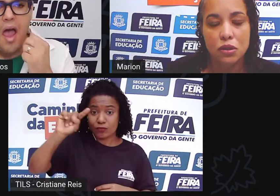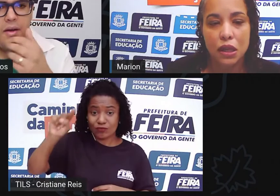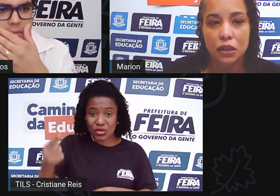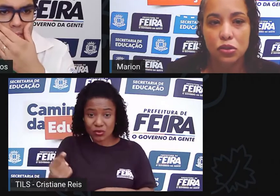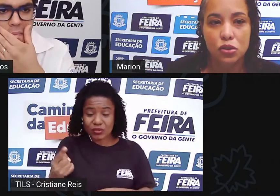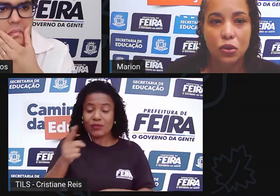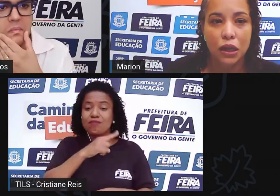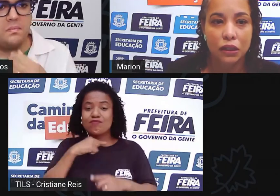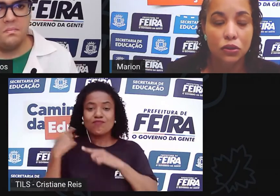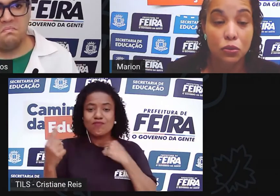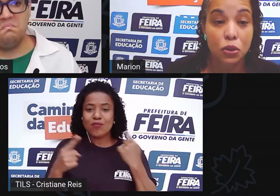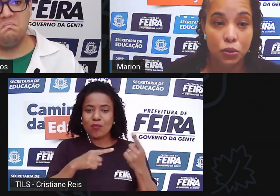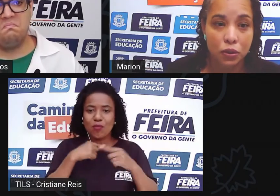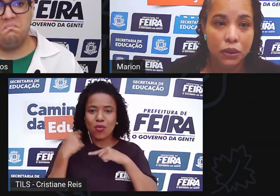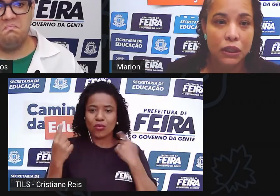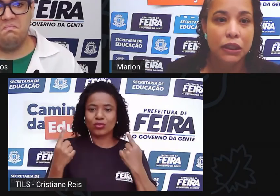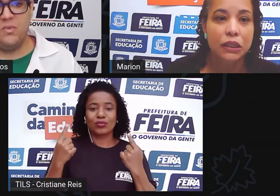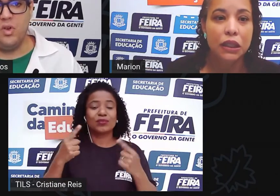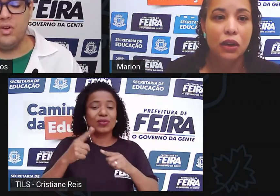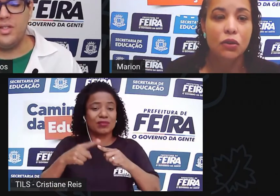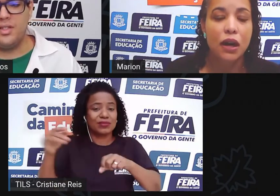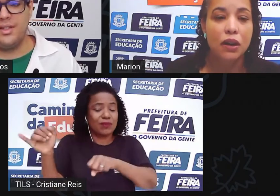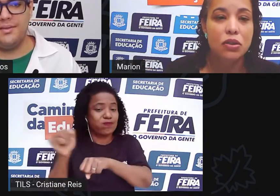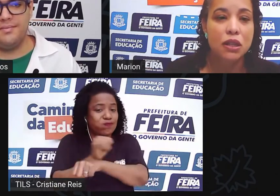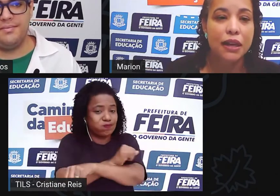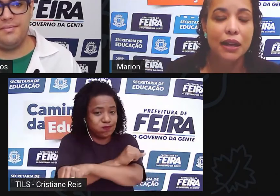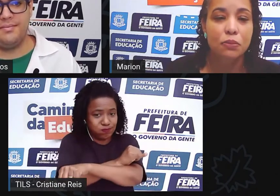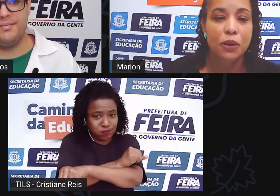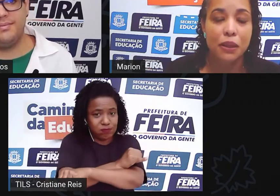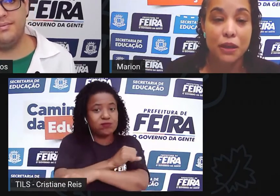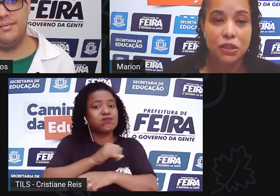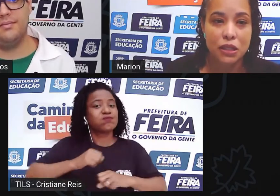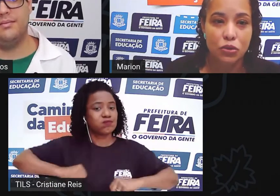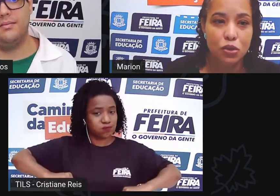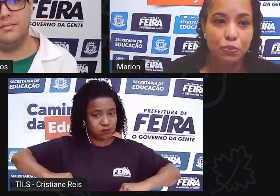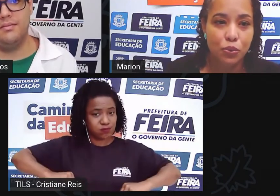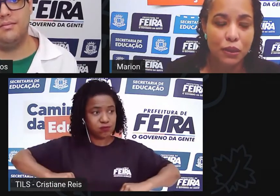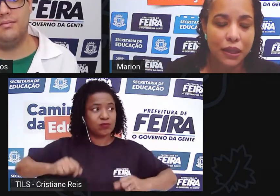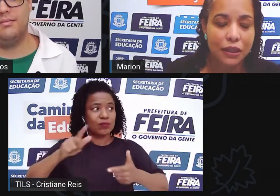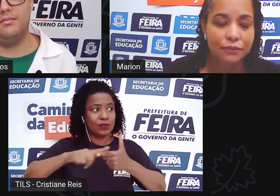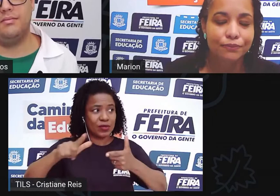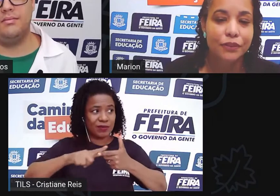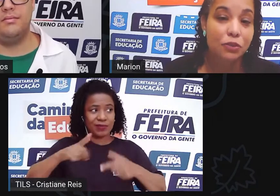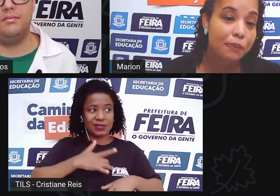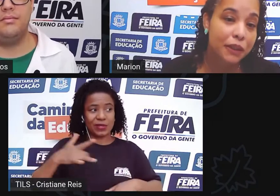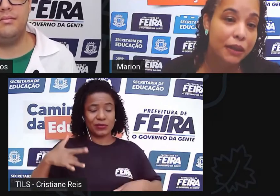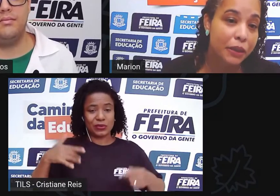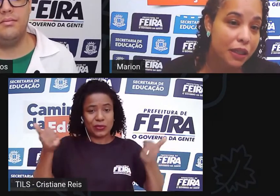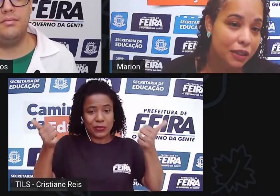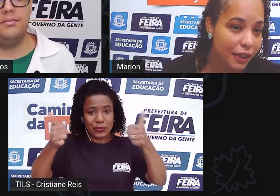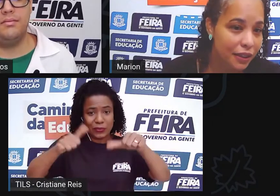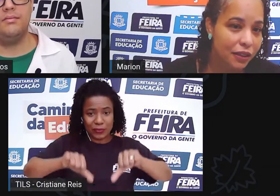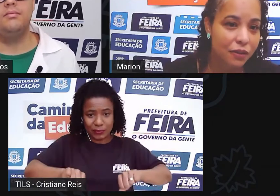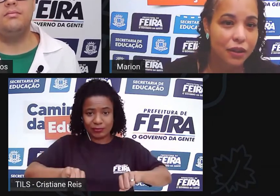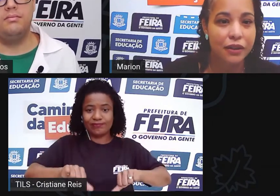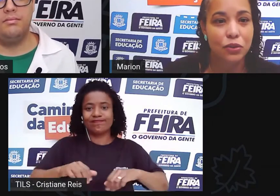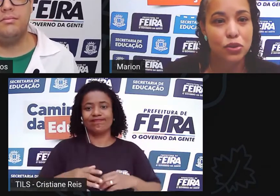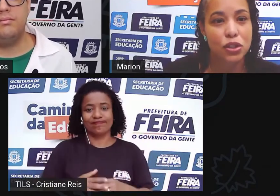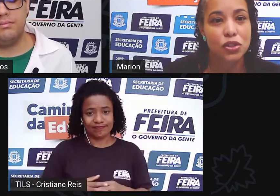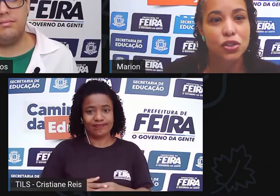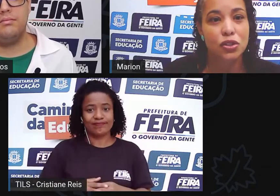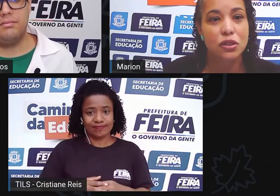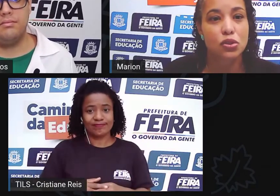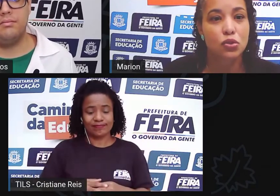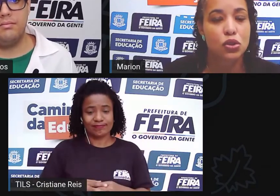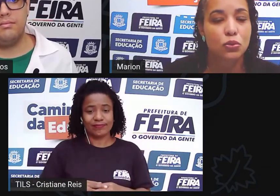todos os anos no mundo. Então, Nossa. É considerado problema de saúde pública, uma pandemia, né? Hoje